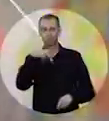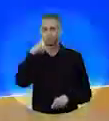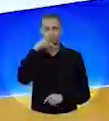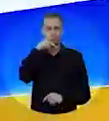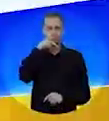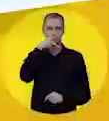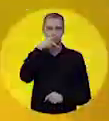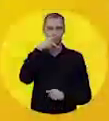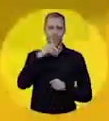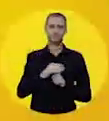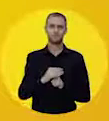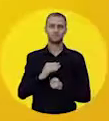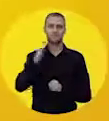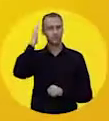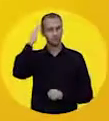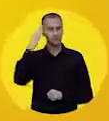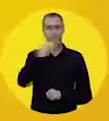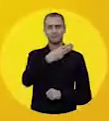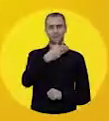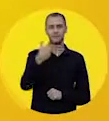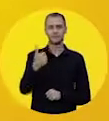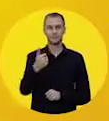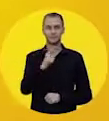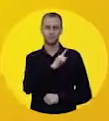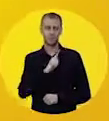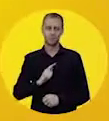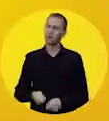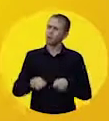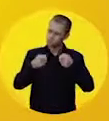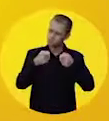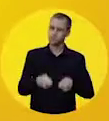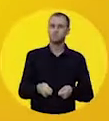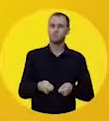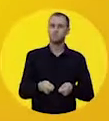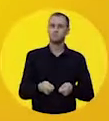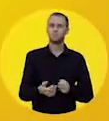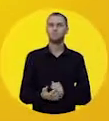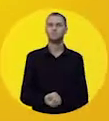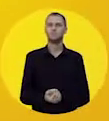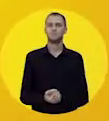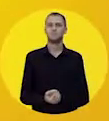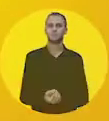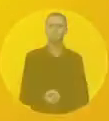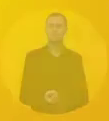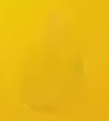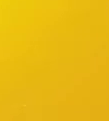também. Carlesse 31, governador de atitude.